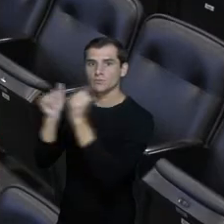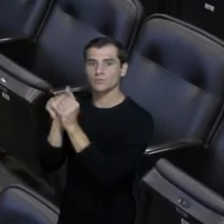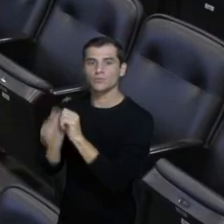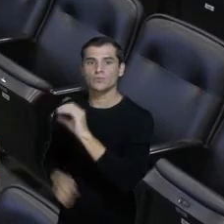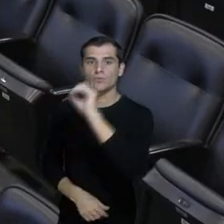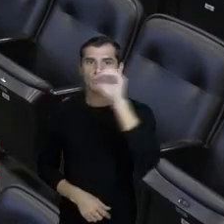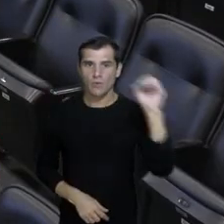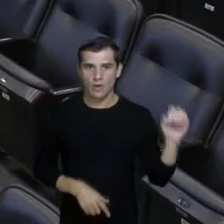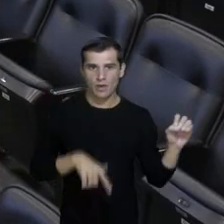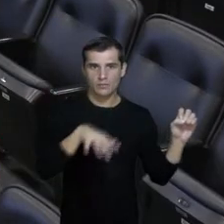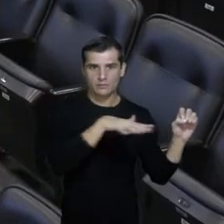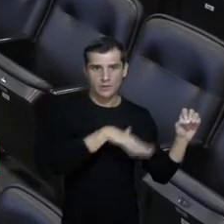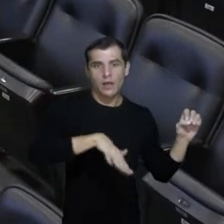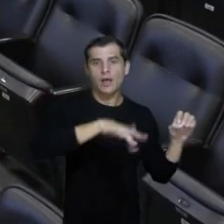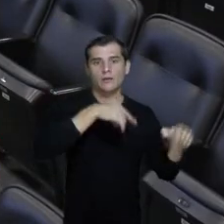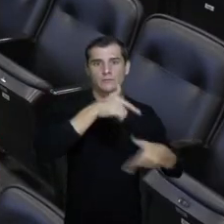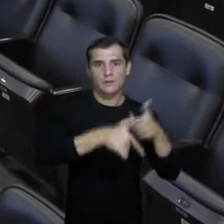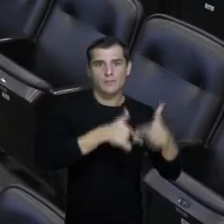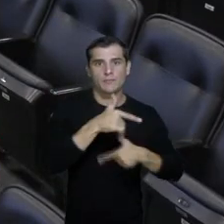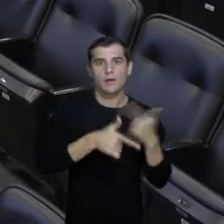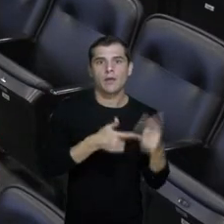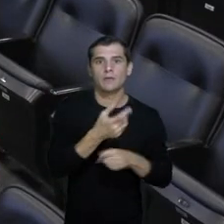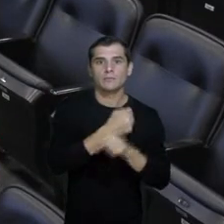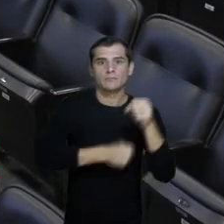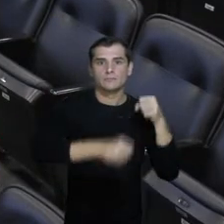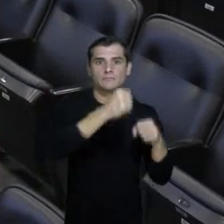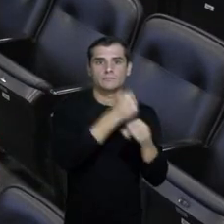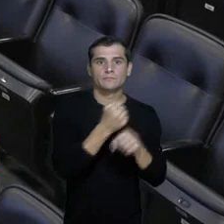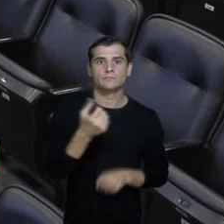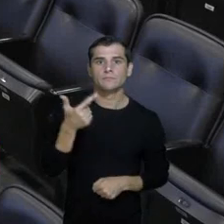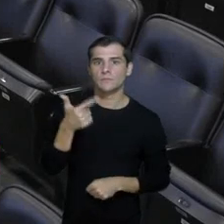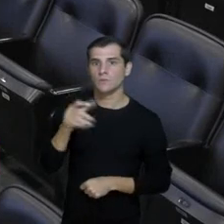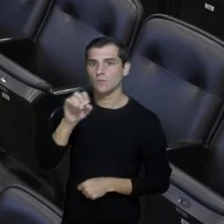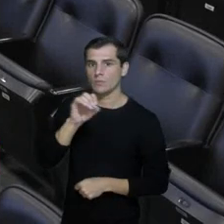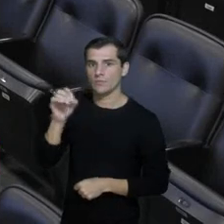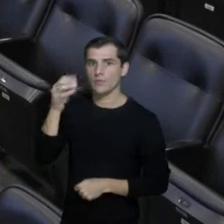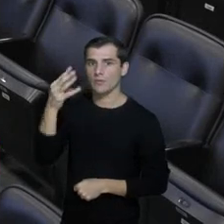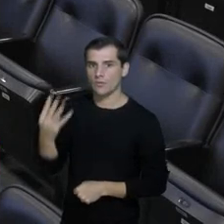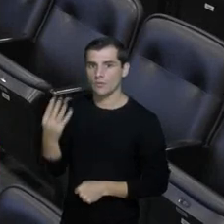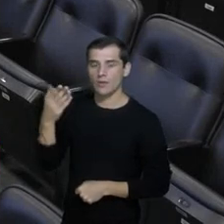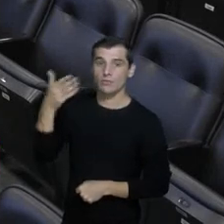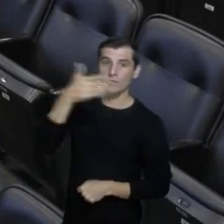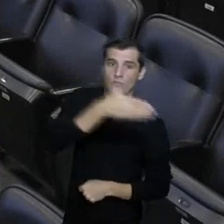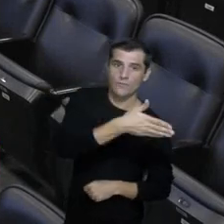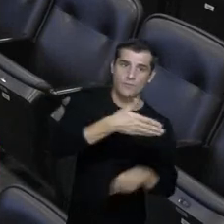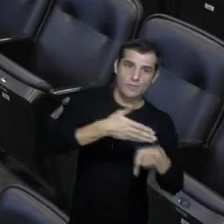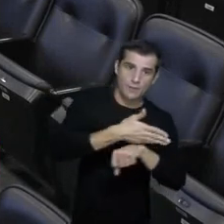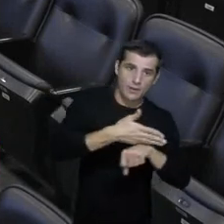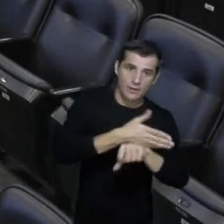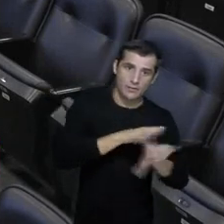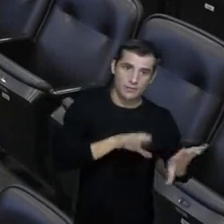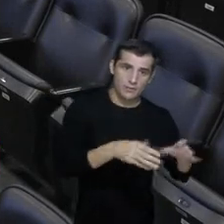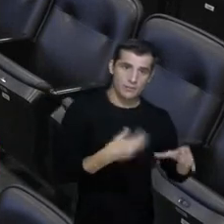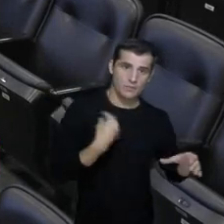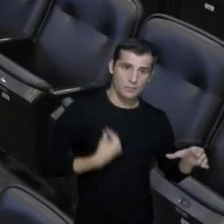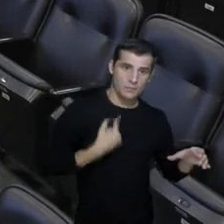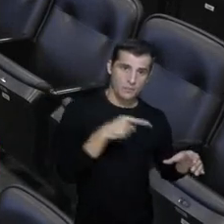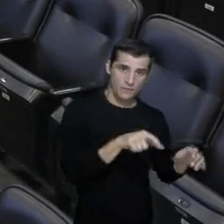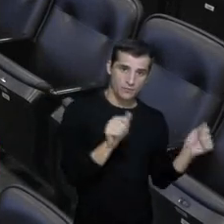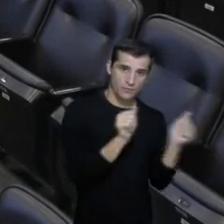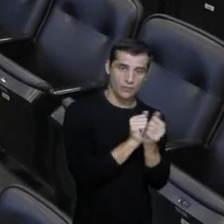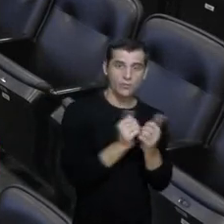estive presente lá em 2004 lá na naquela época e estamos aí prestigiando o evento também profor